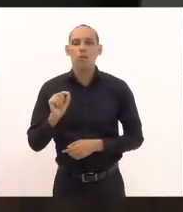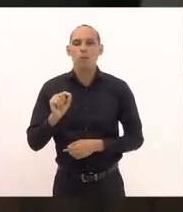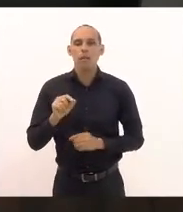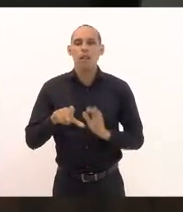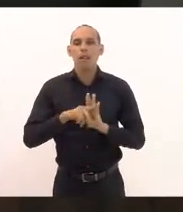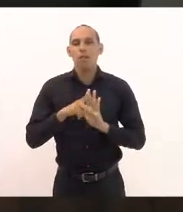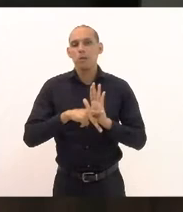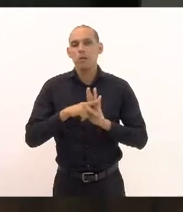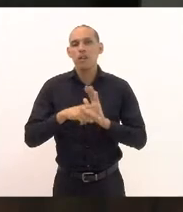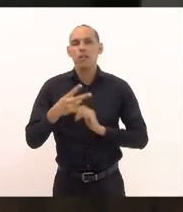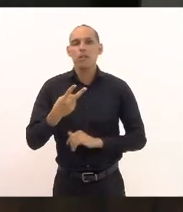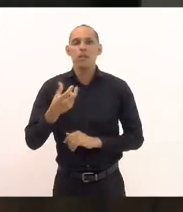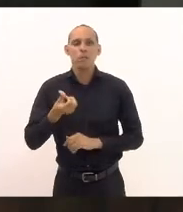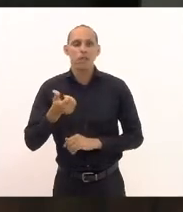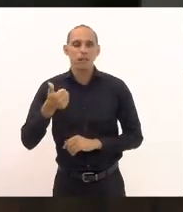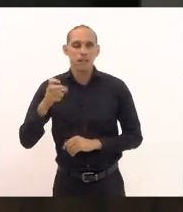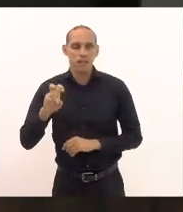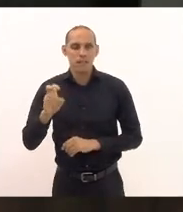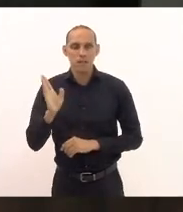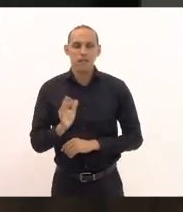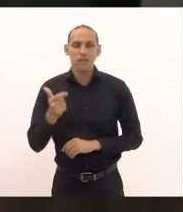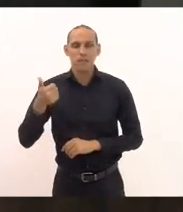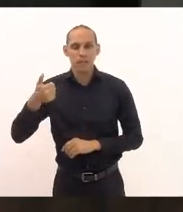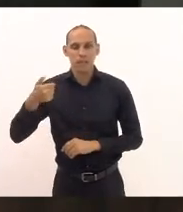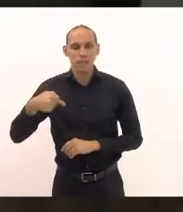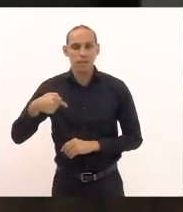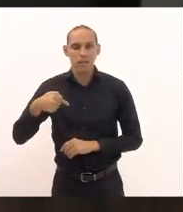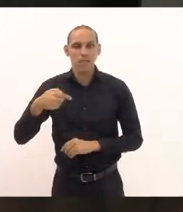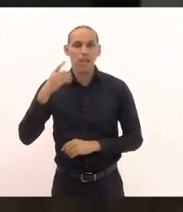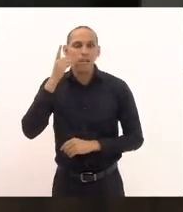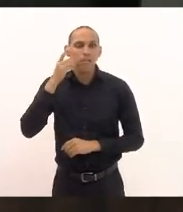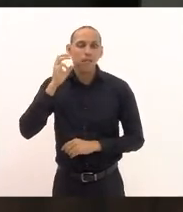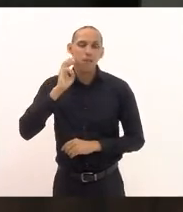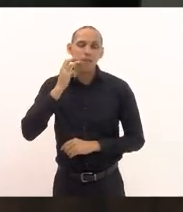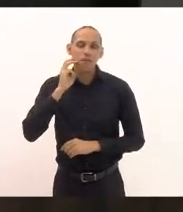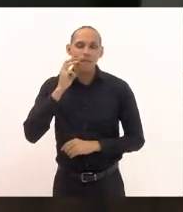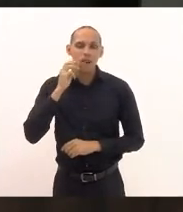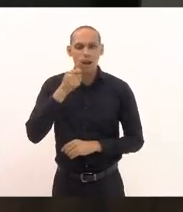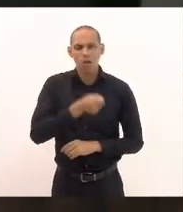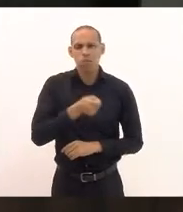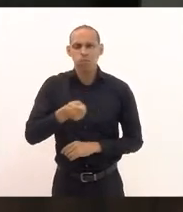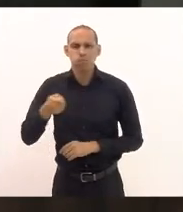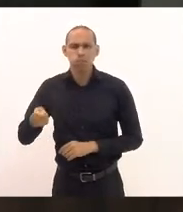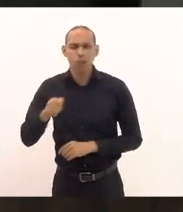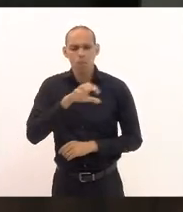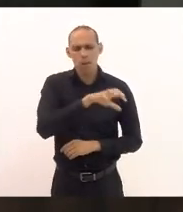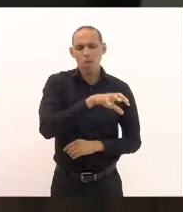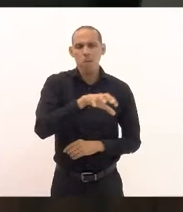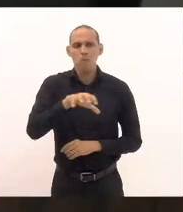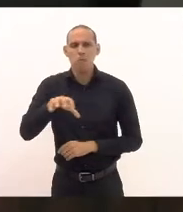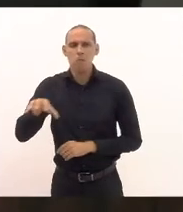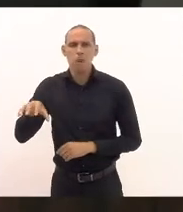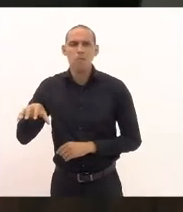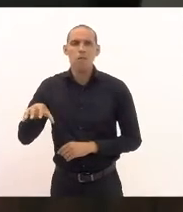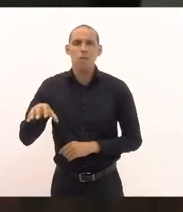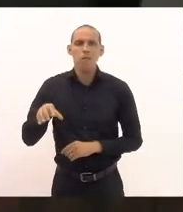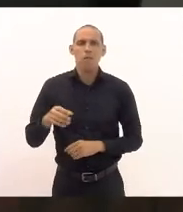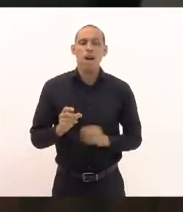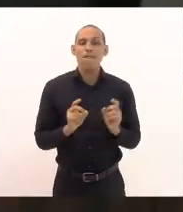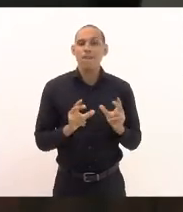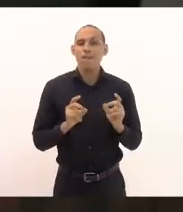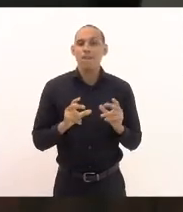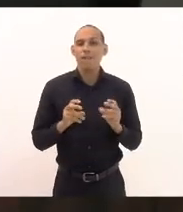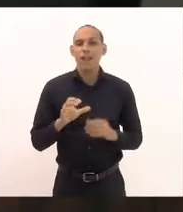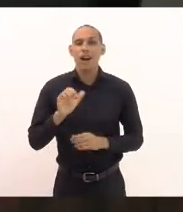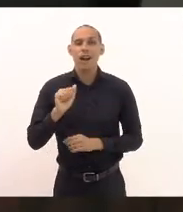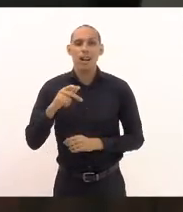lei 2615-A de 17, de autoria do deputado Valdeque Carneiro, que obriga todos os estabelecimentos que comercializam cápsula de café expresso